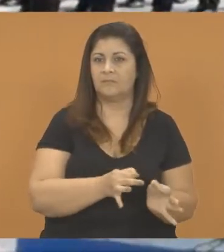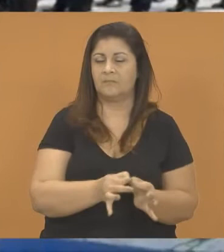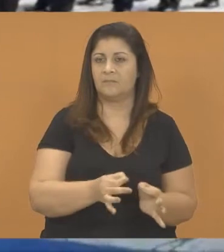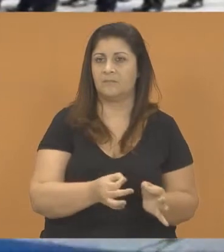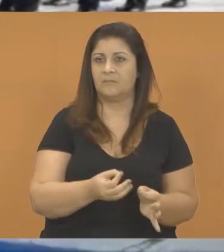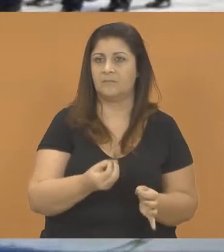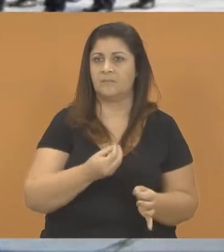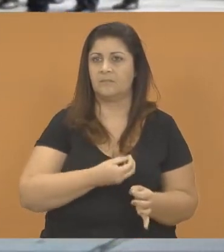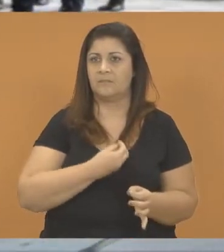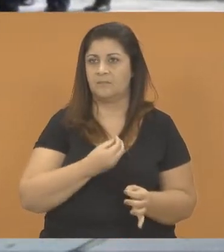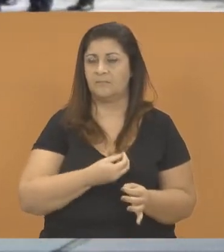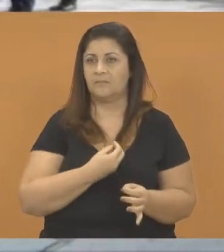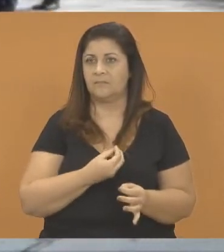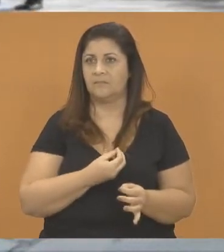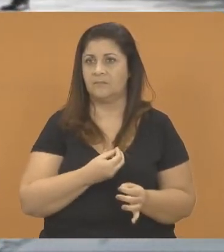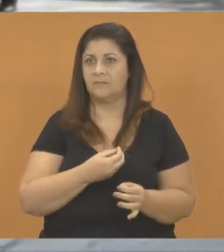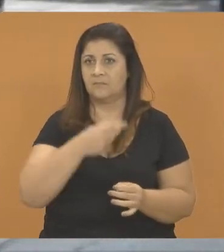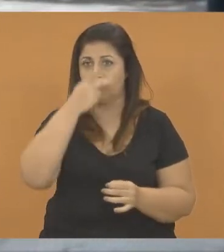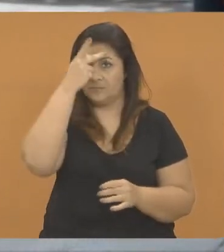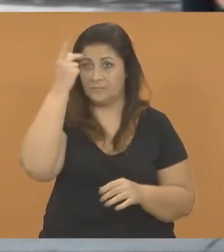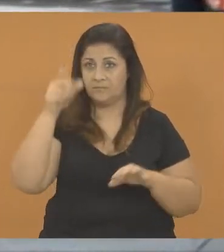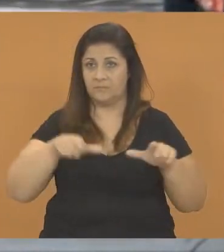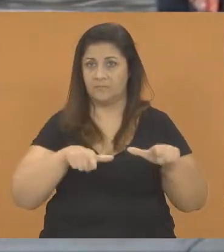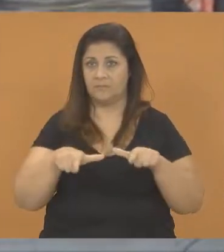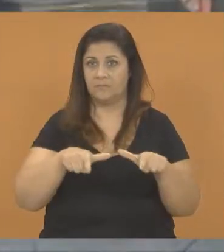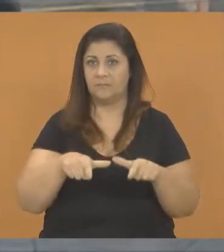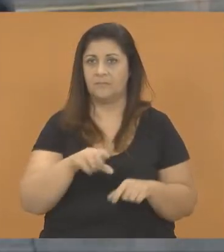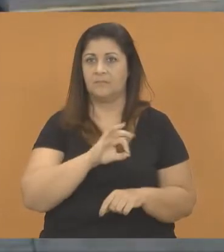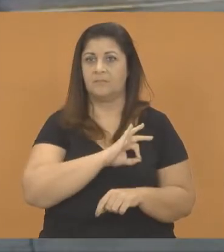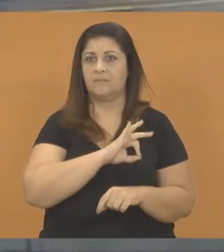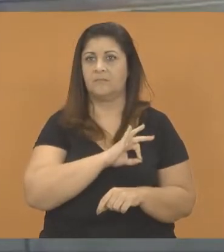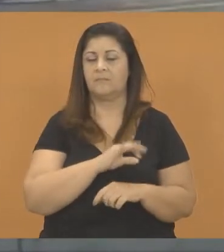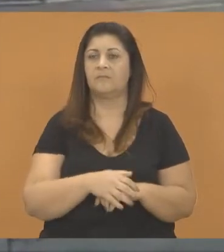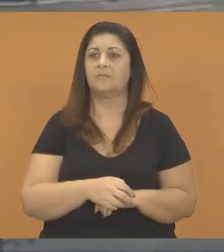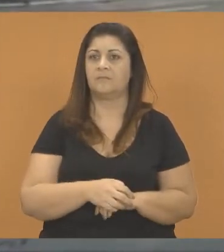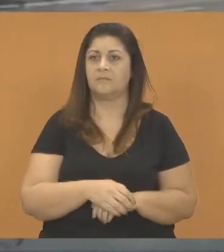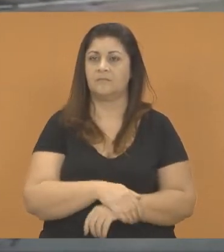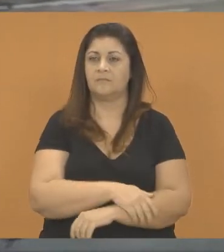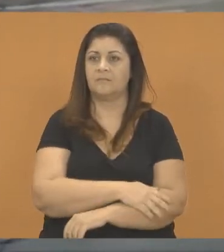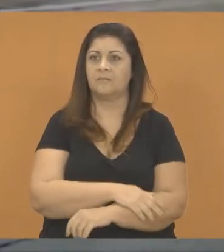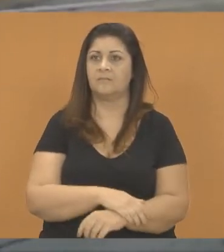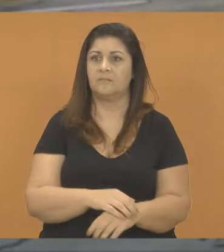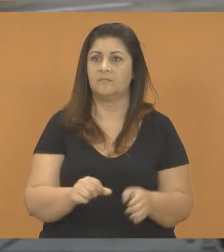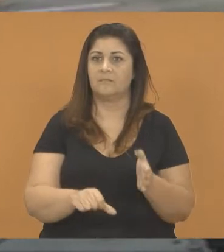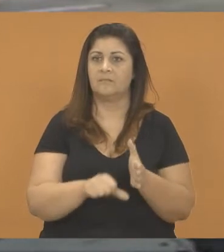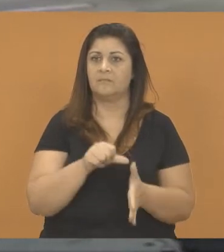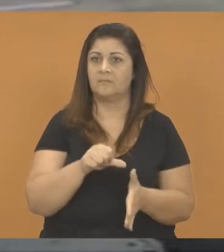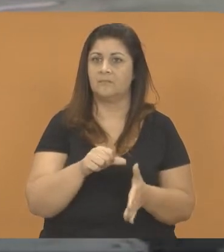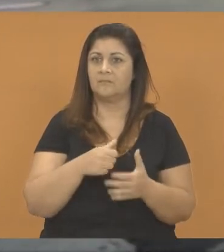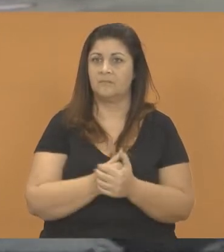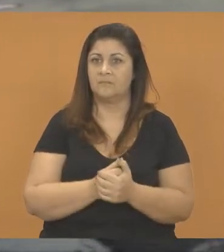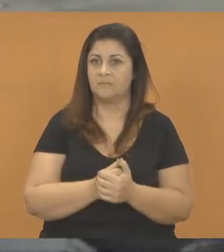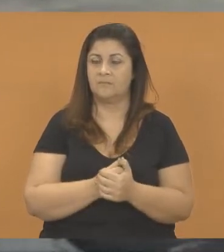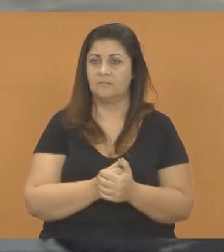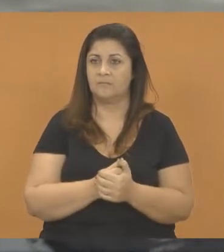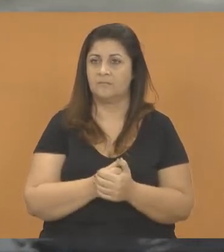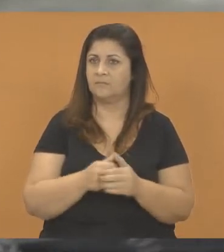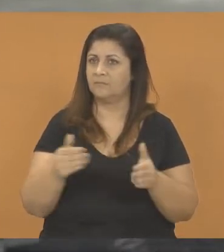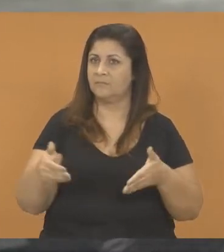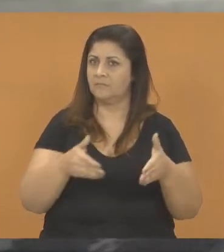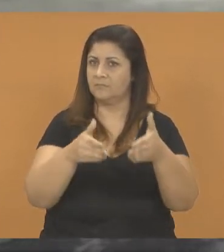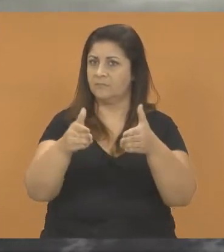dos servidores que atuam na corporação o primeiro projeto dispõe sobre a criação do plano de carreira